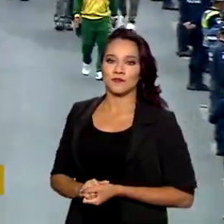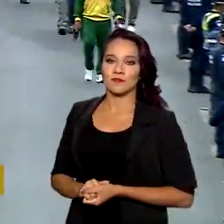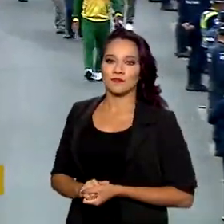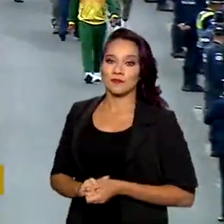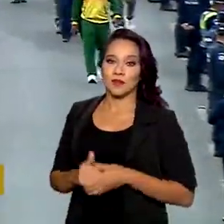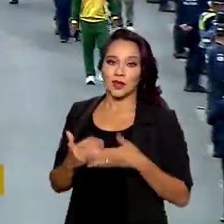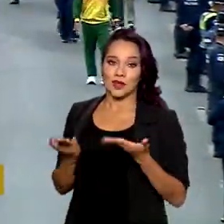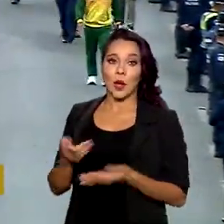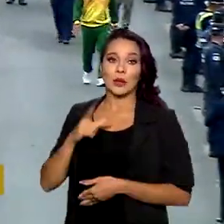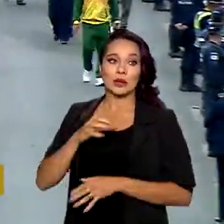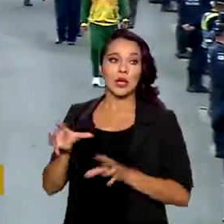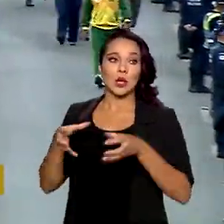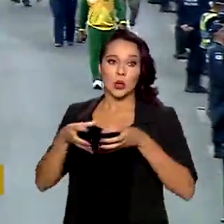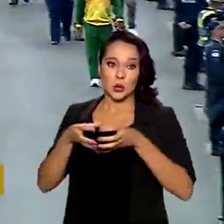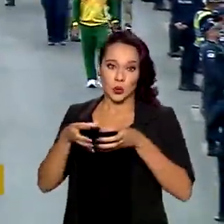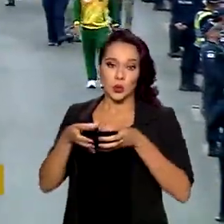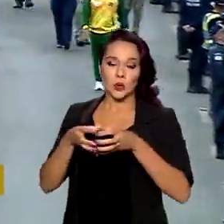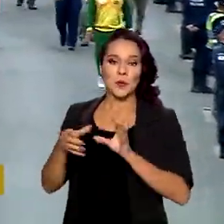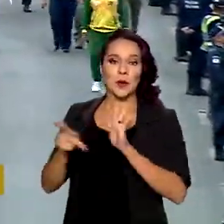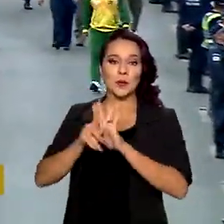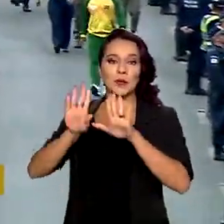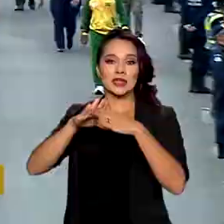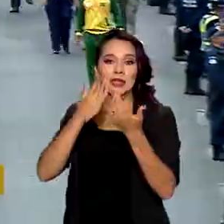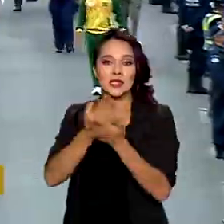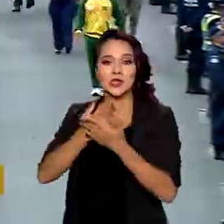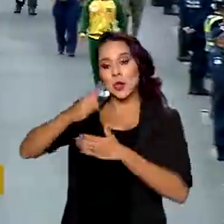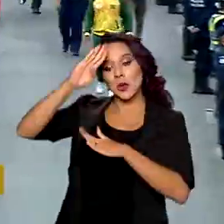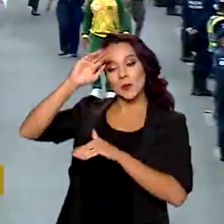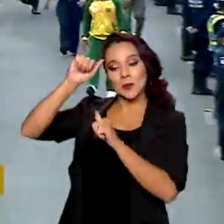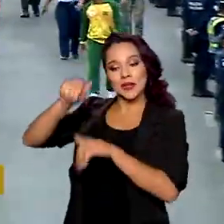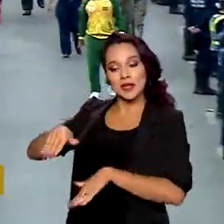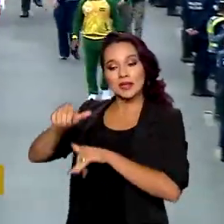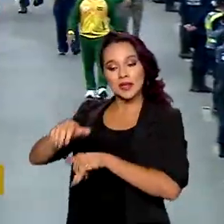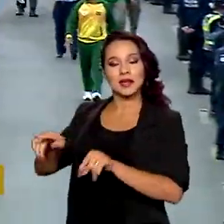Então temos o grupamento do Colégio Militar também,